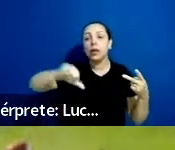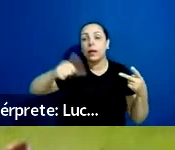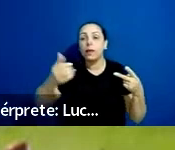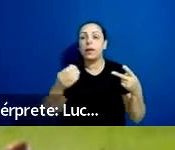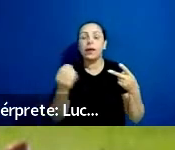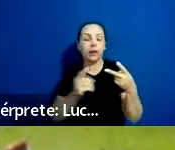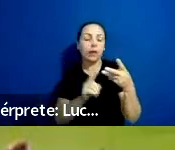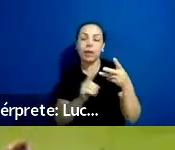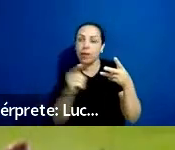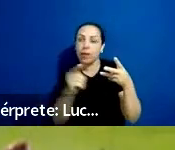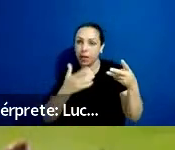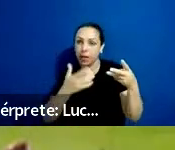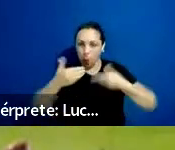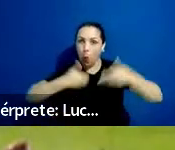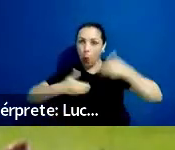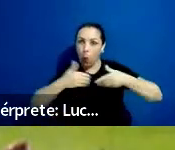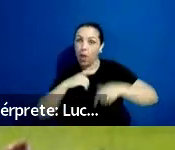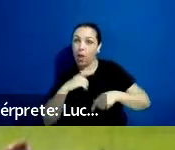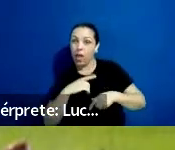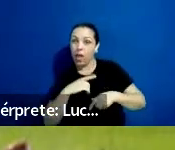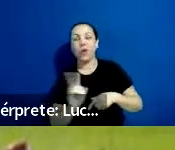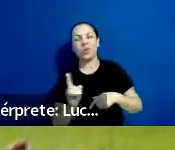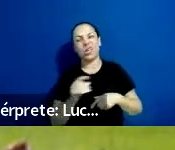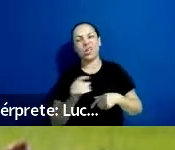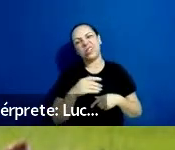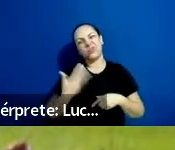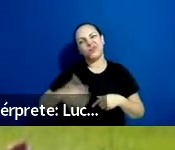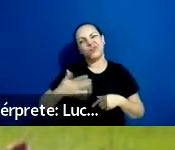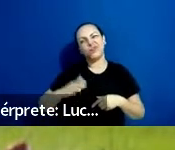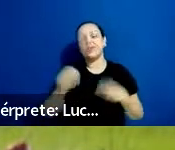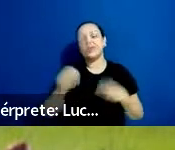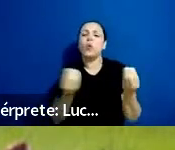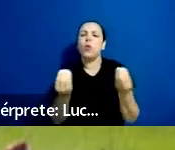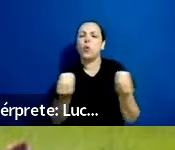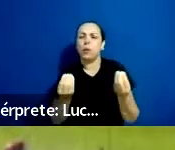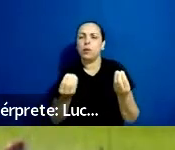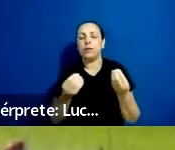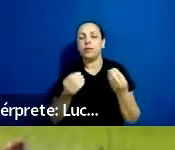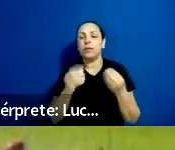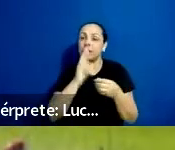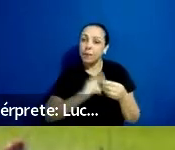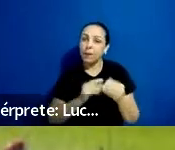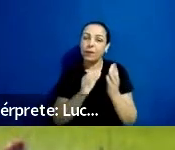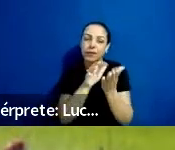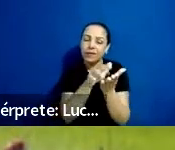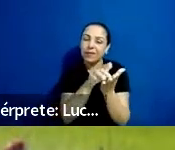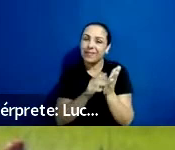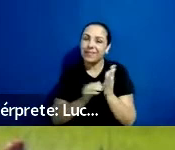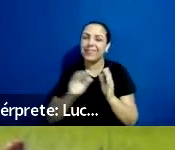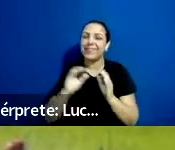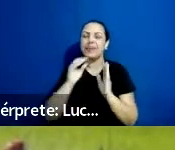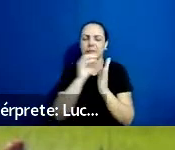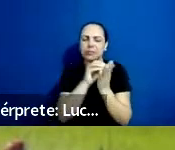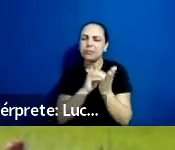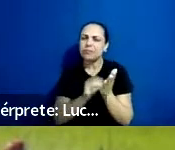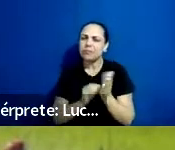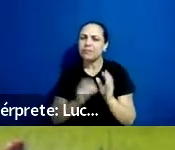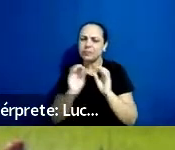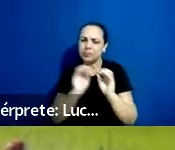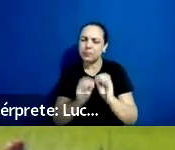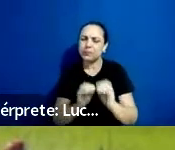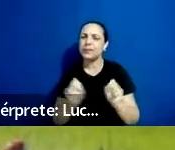responder para mim no chat, vai ser muito importante. E a gente vai começar hoje essa palestra falando um pouco sobre